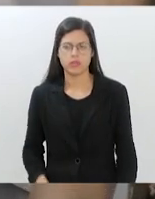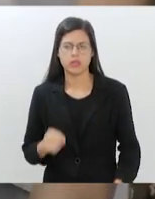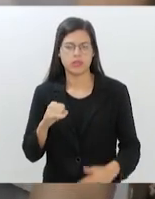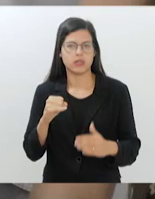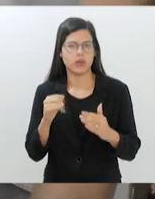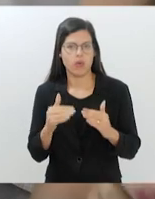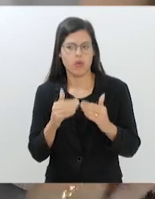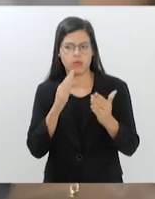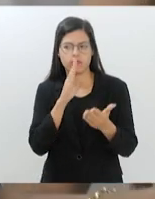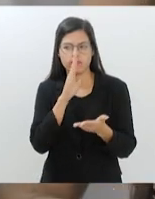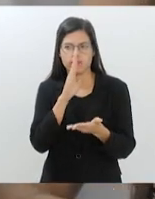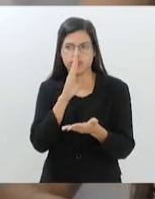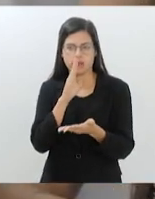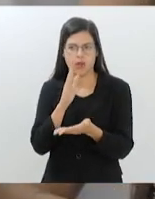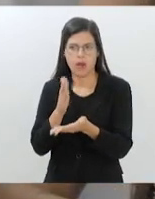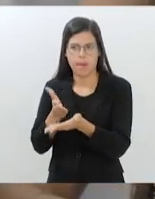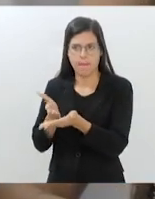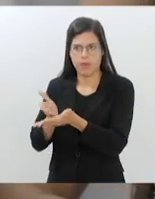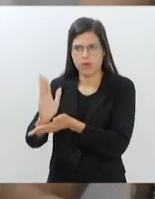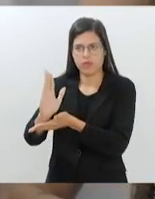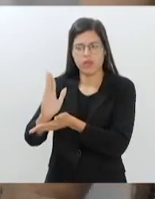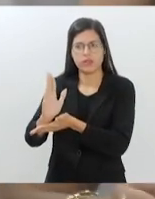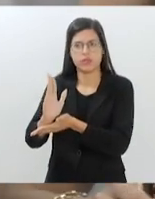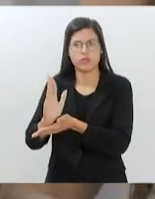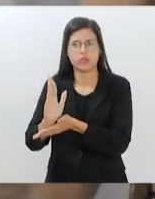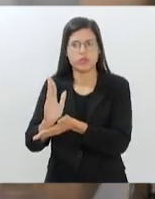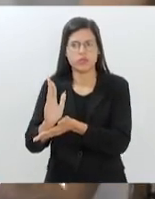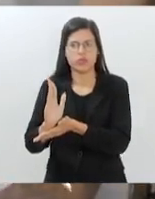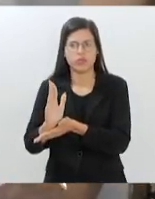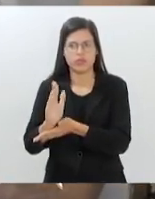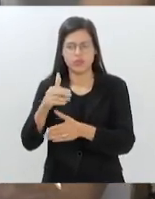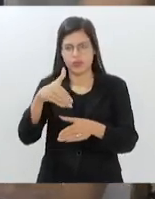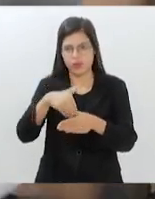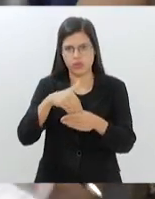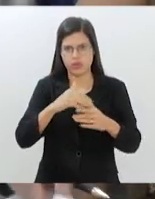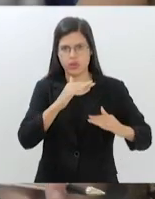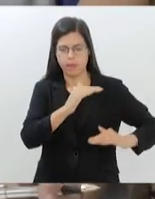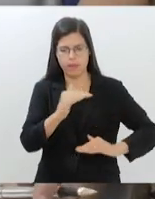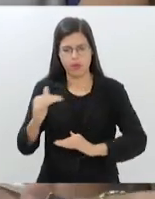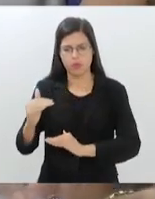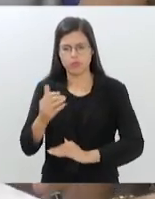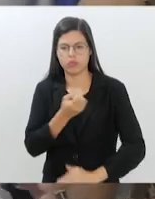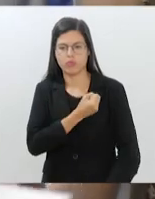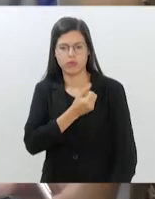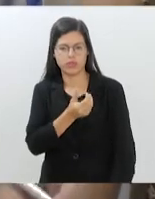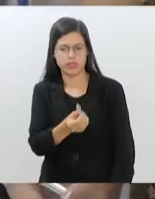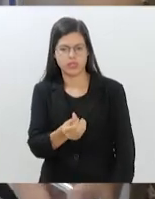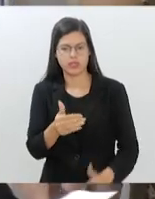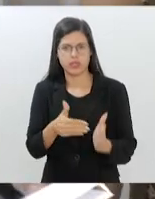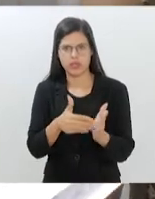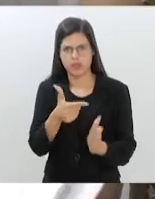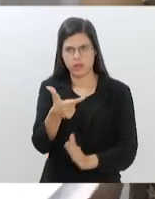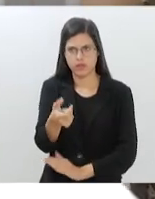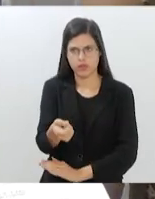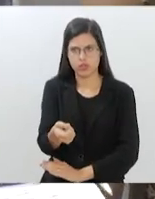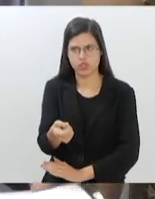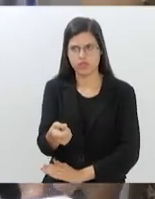aprovam permaneçam Como estão aprovado então votando em bloco do 16 ao 20